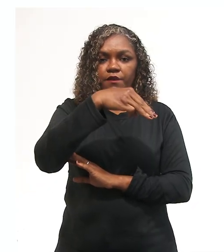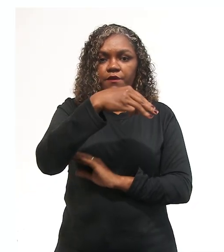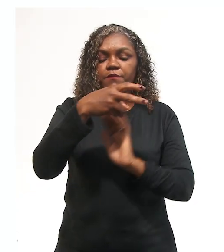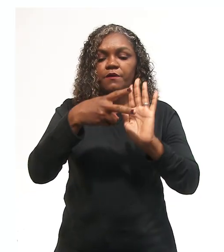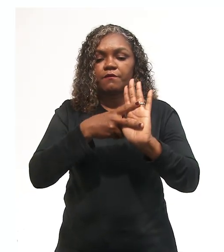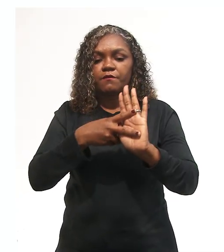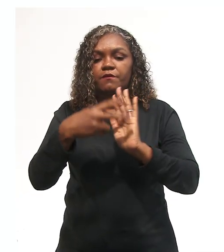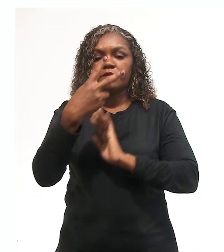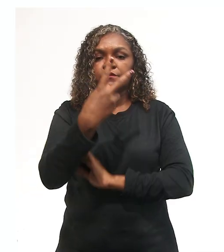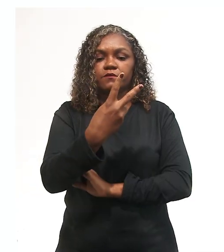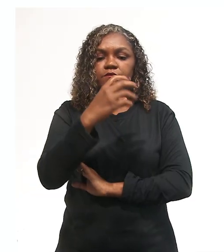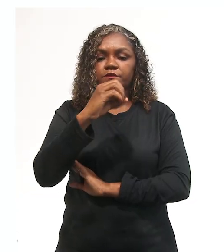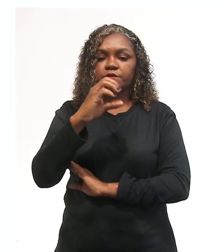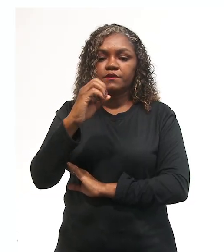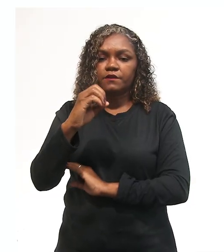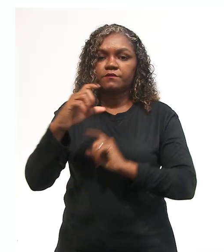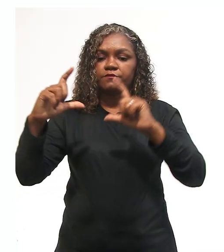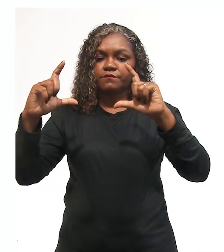mais a taxa de